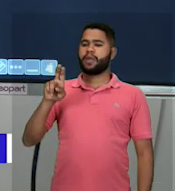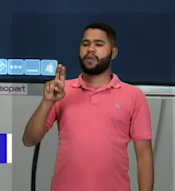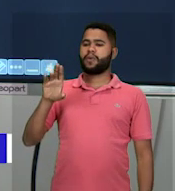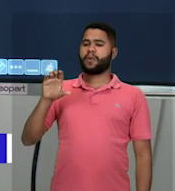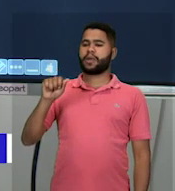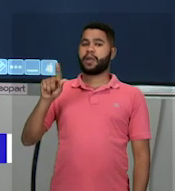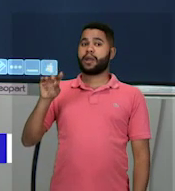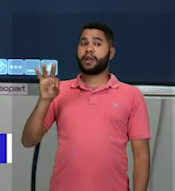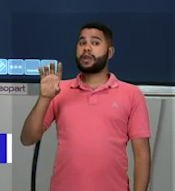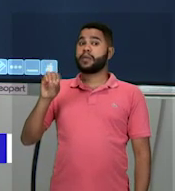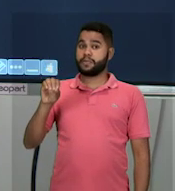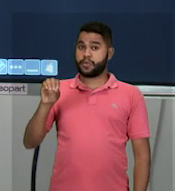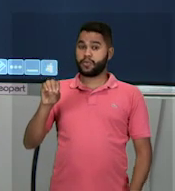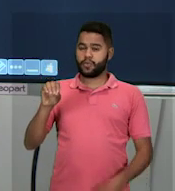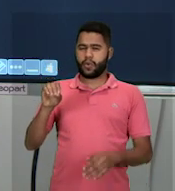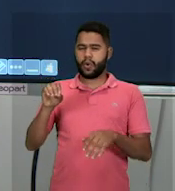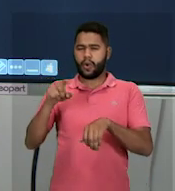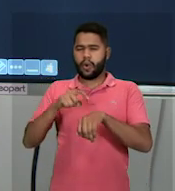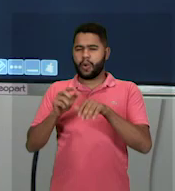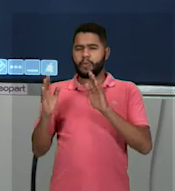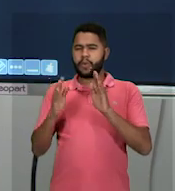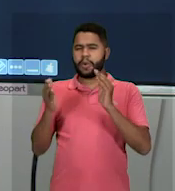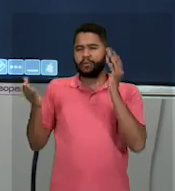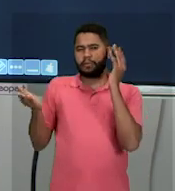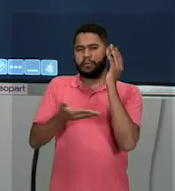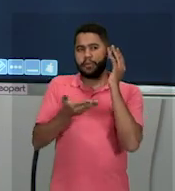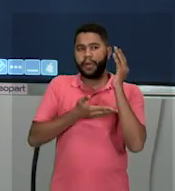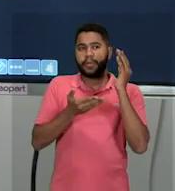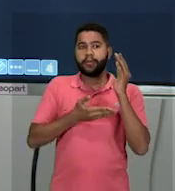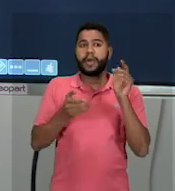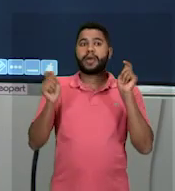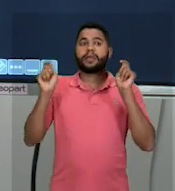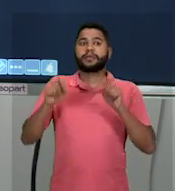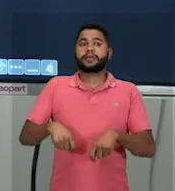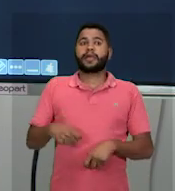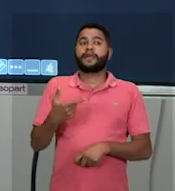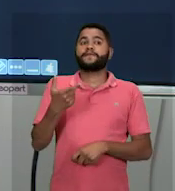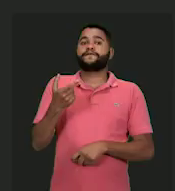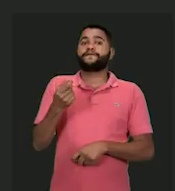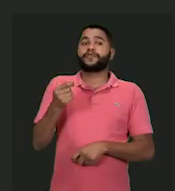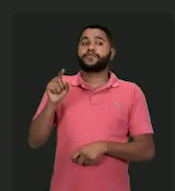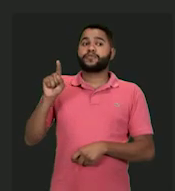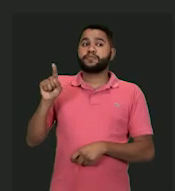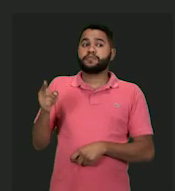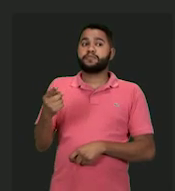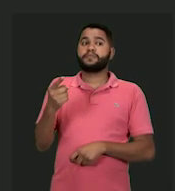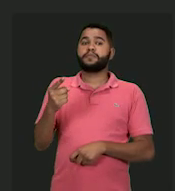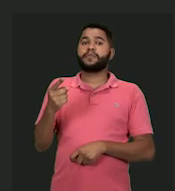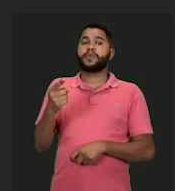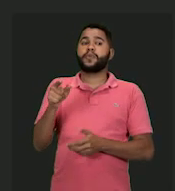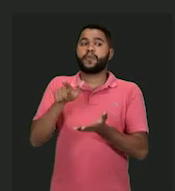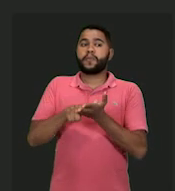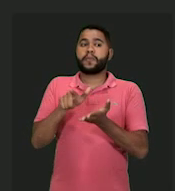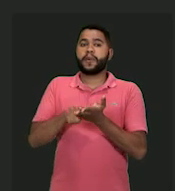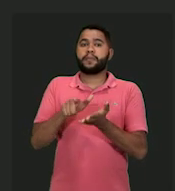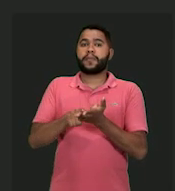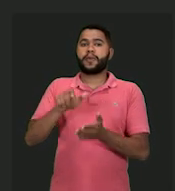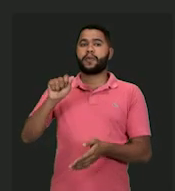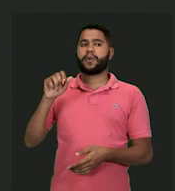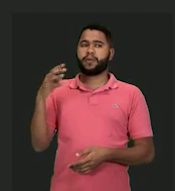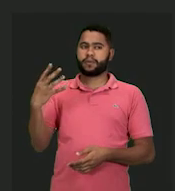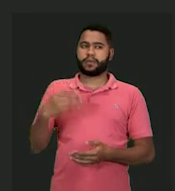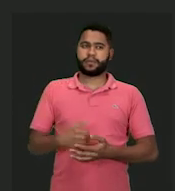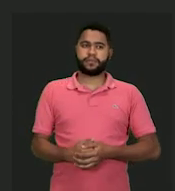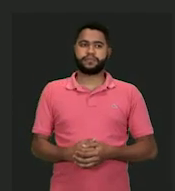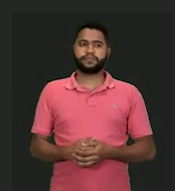em média, 20.000 folhas de papel A4. Olha, não sabia disso. A densidade superficial do papel